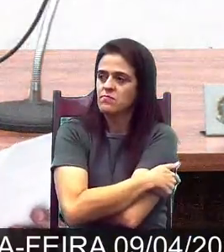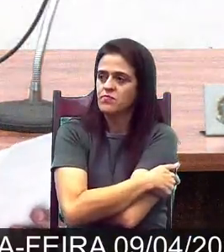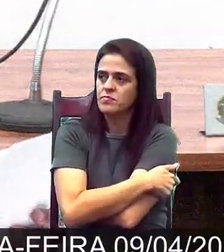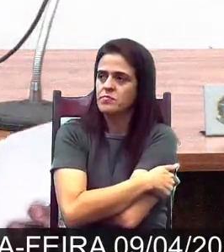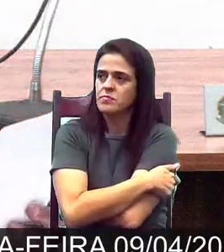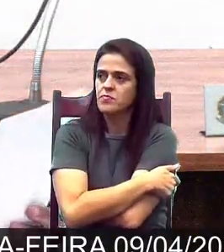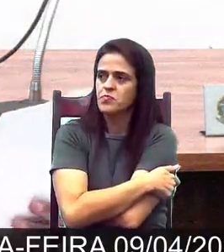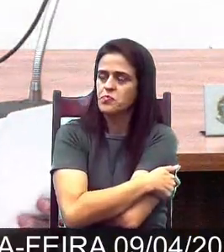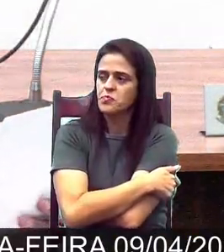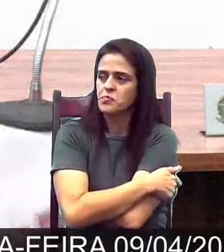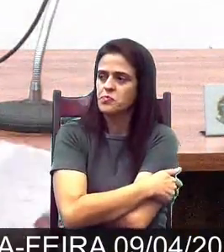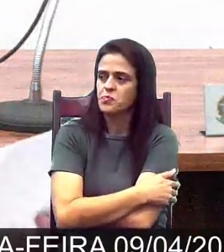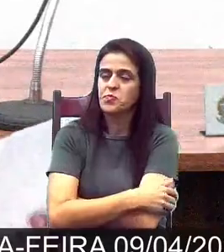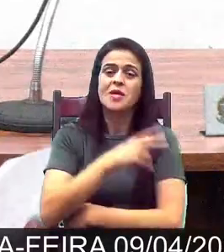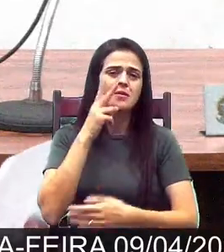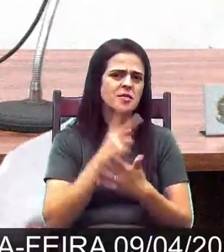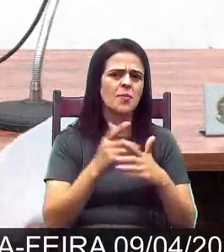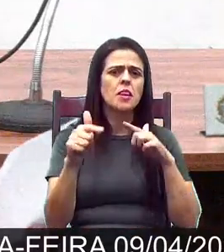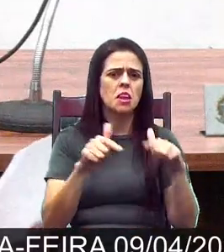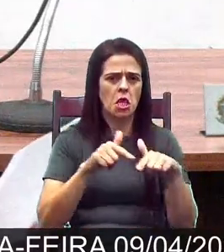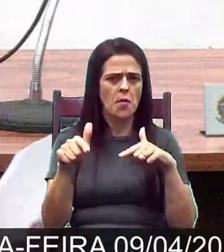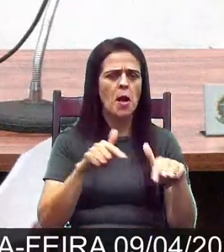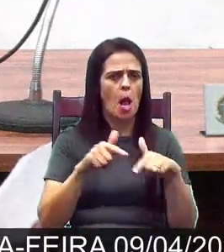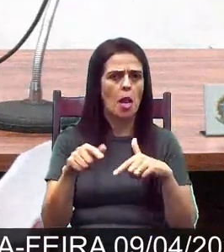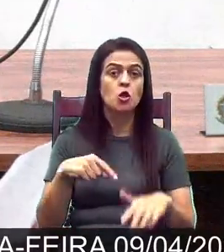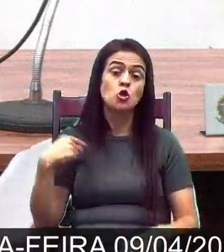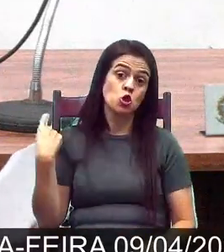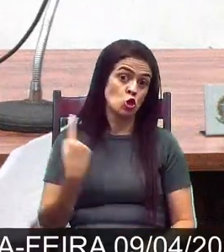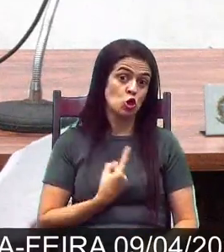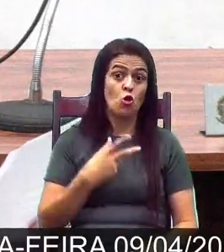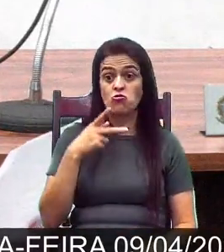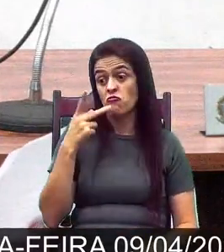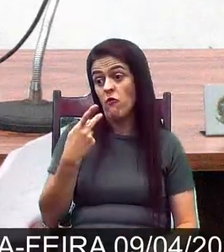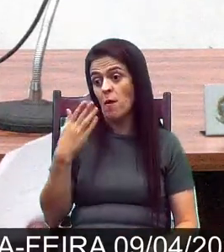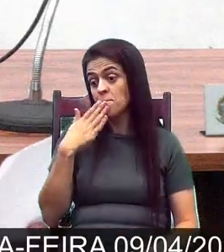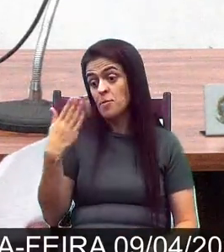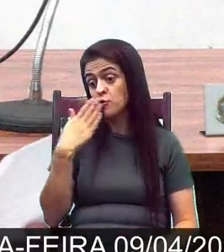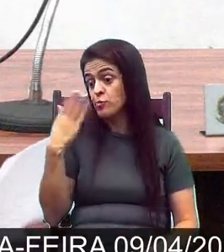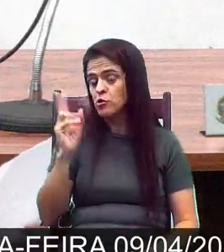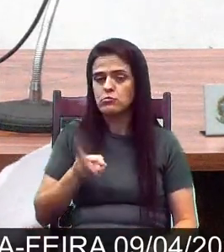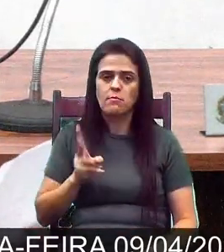né? Mas nós, o direito do vereador é cobrar, né?